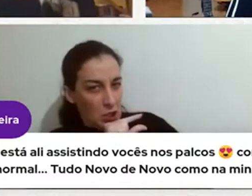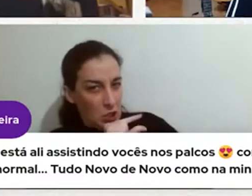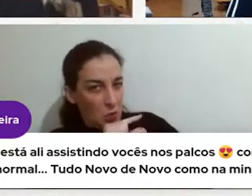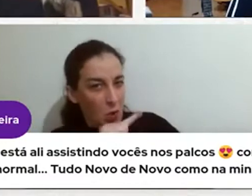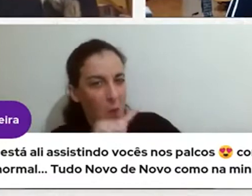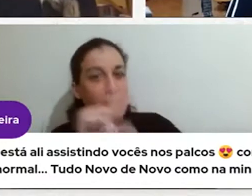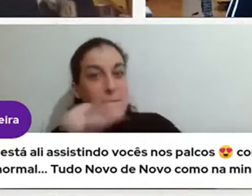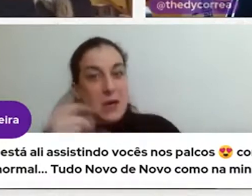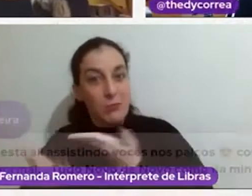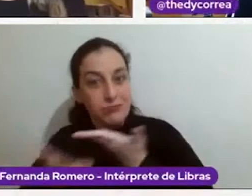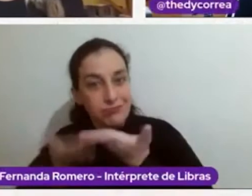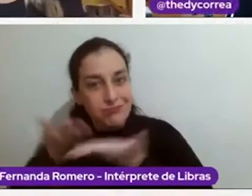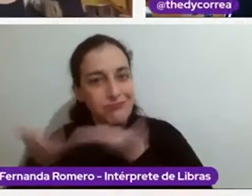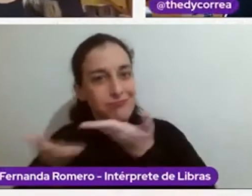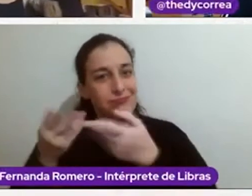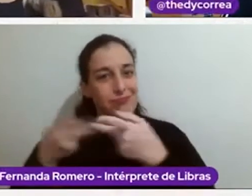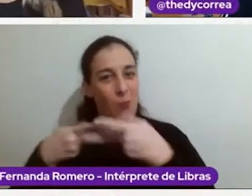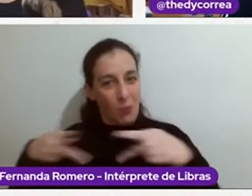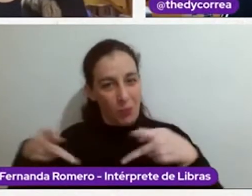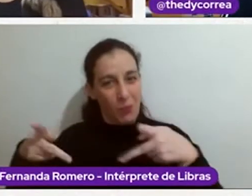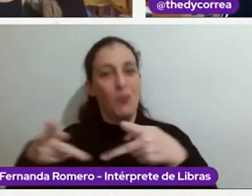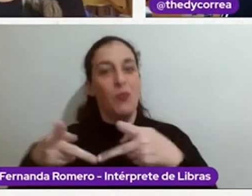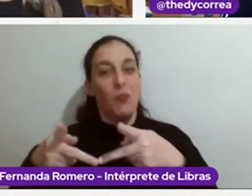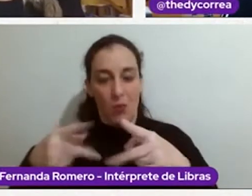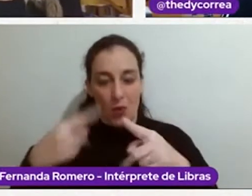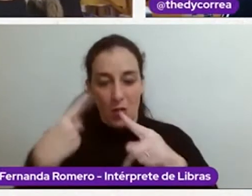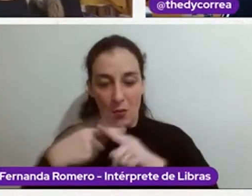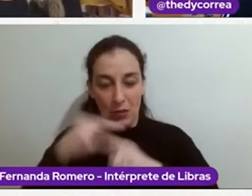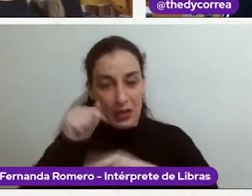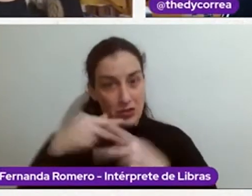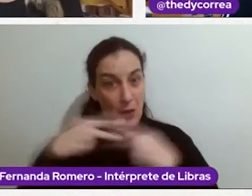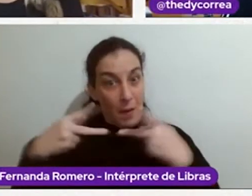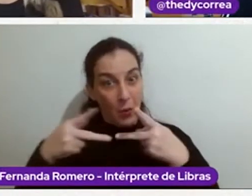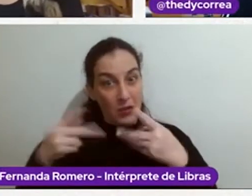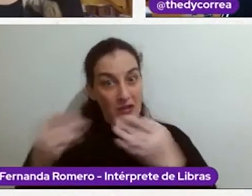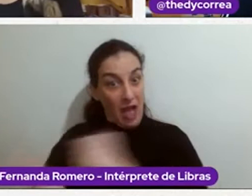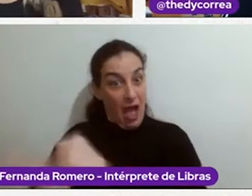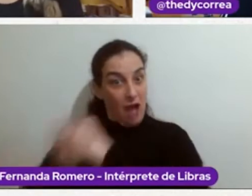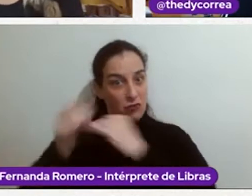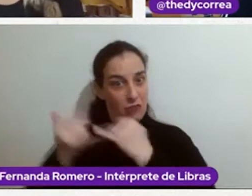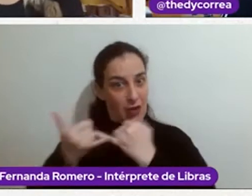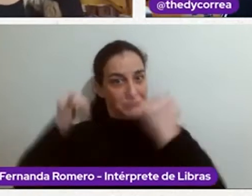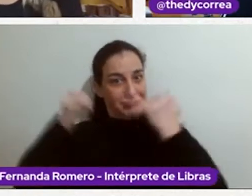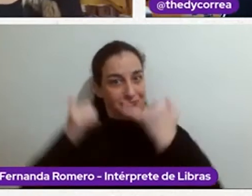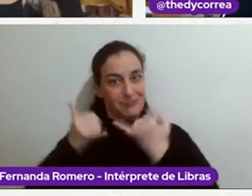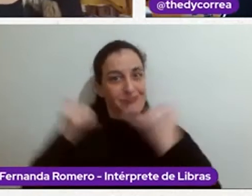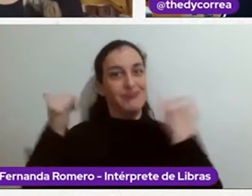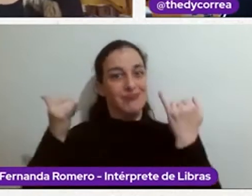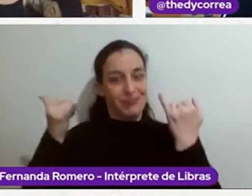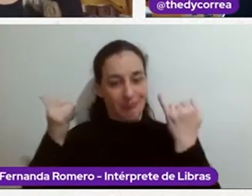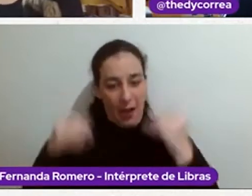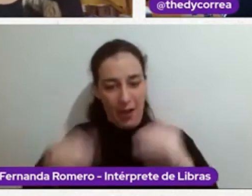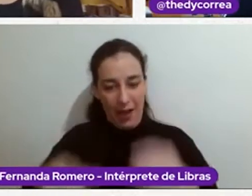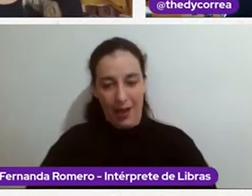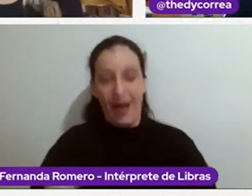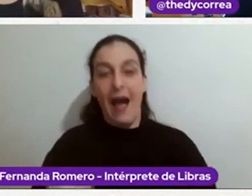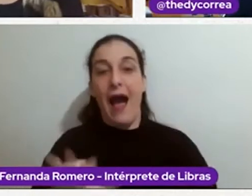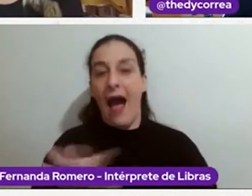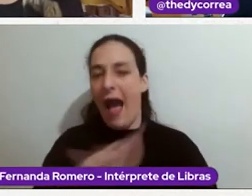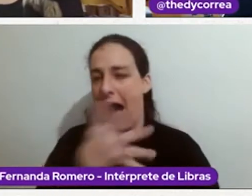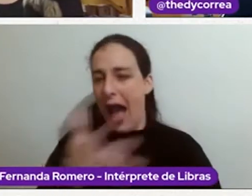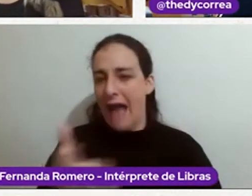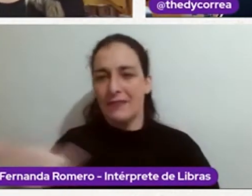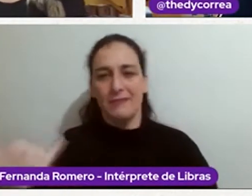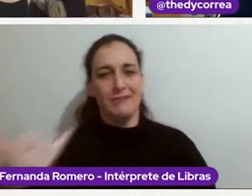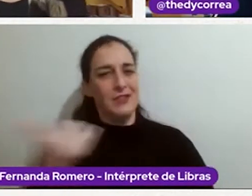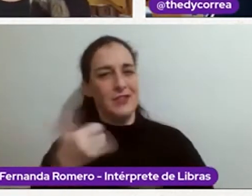poder Pro fazer, depois. para ter esse encontro, porque isso é uma coisa que nos energiza. E muitas vezes eu ouço